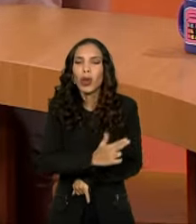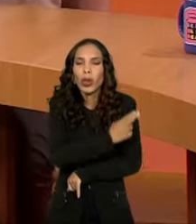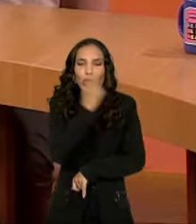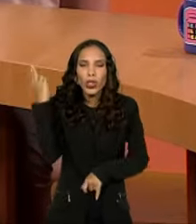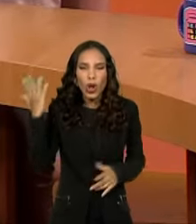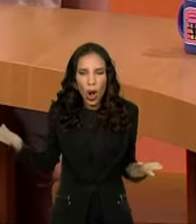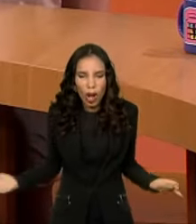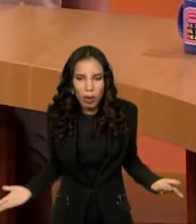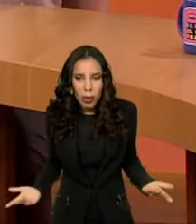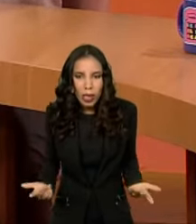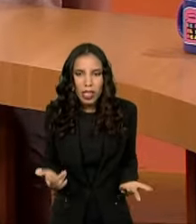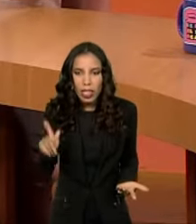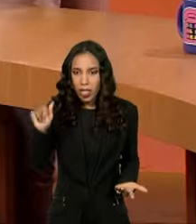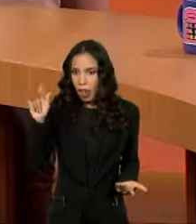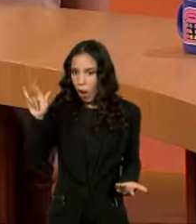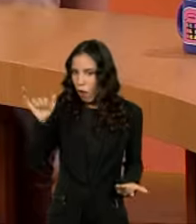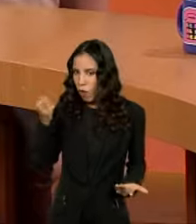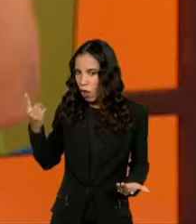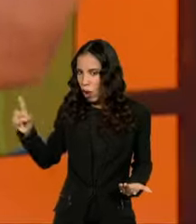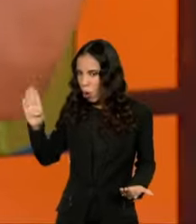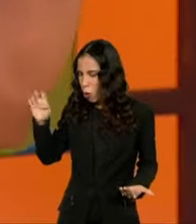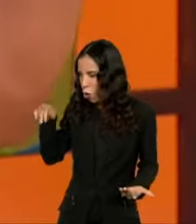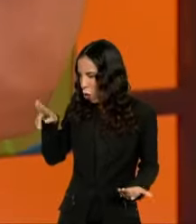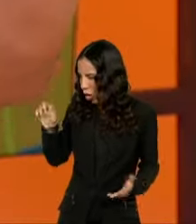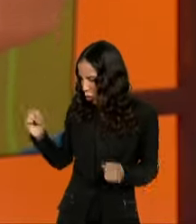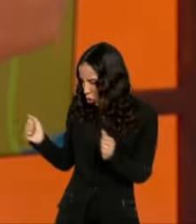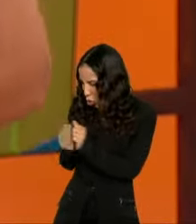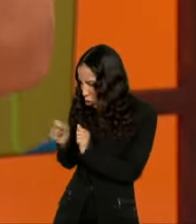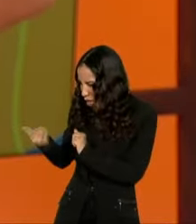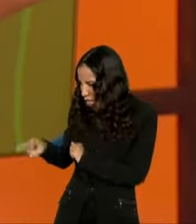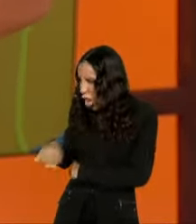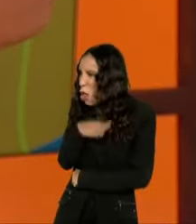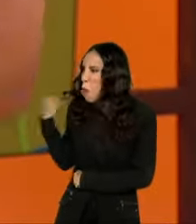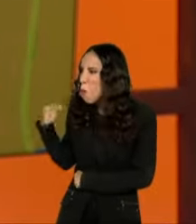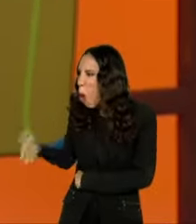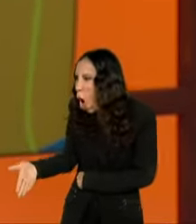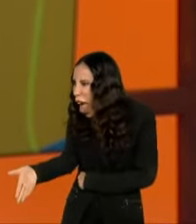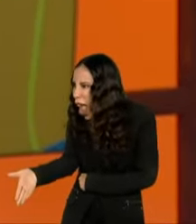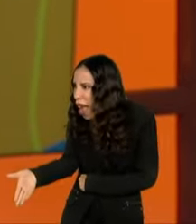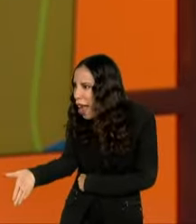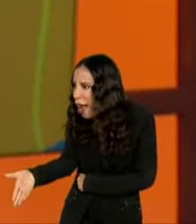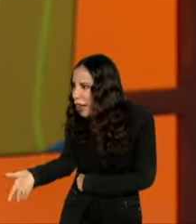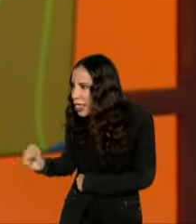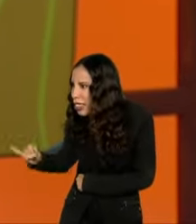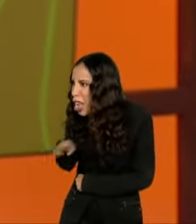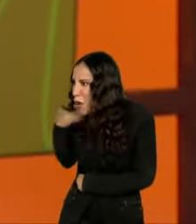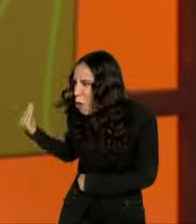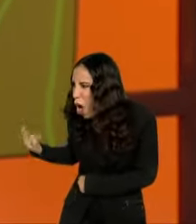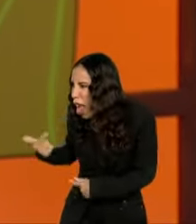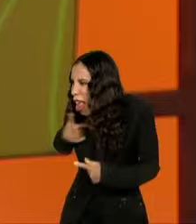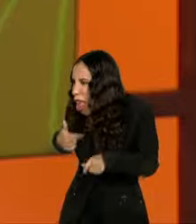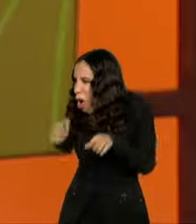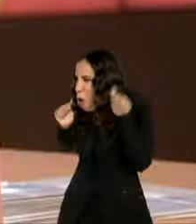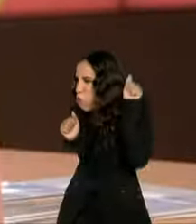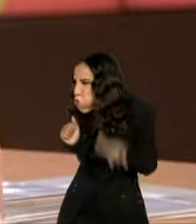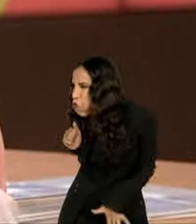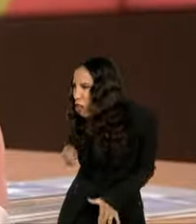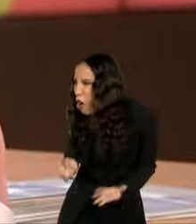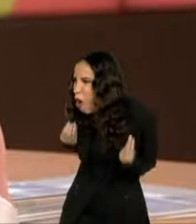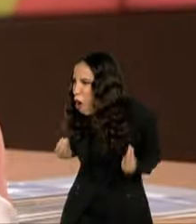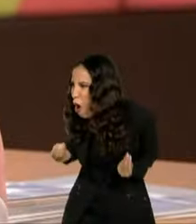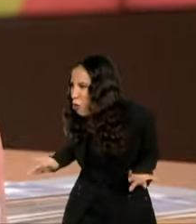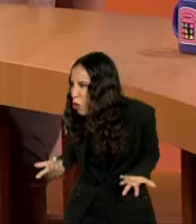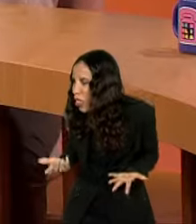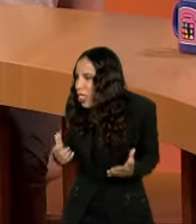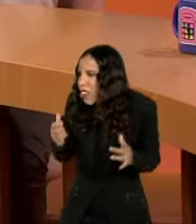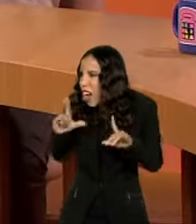acidente. Falei assim, o Galvão Bueno aqui. Pô, então se sair amanhã, vai sair. O Galvão Bueno, nota de rodapé. Gente, olha a cabeça. Aí ele passa